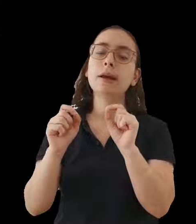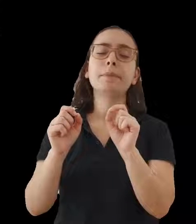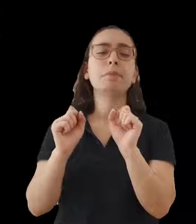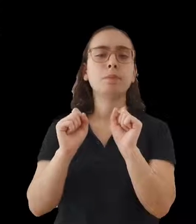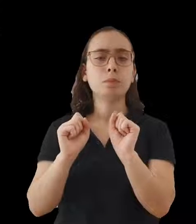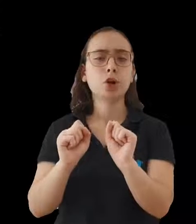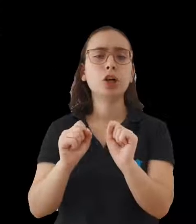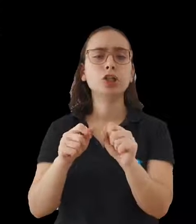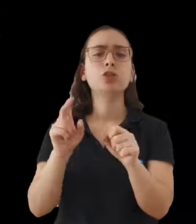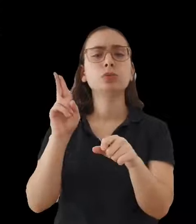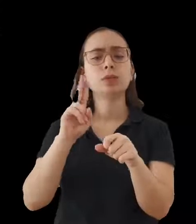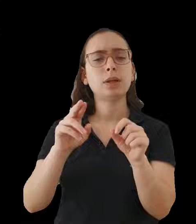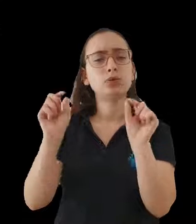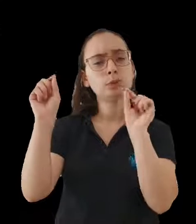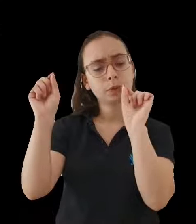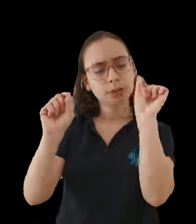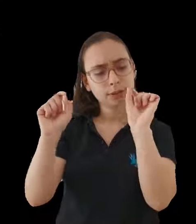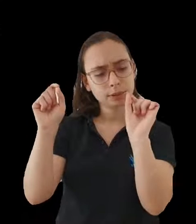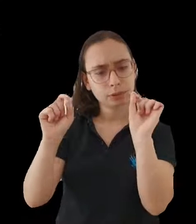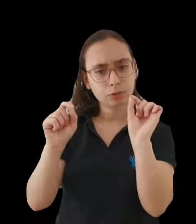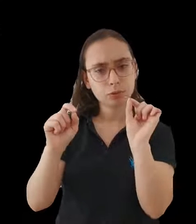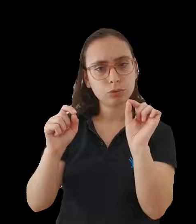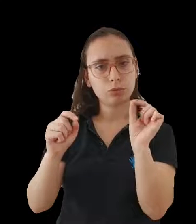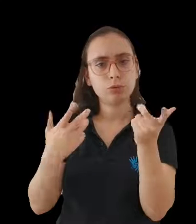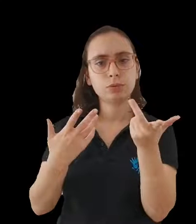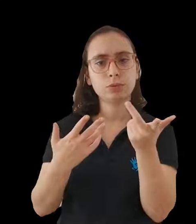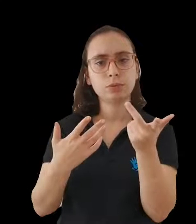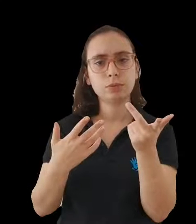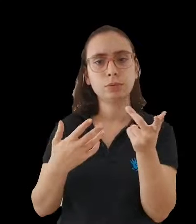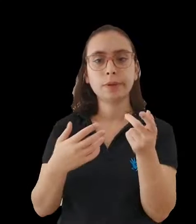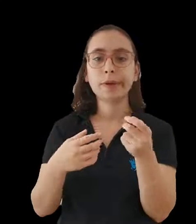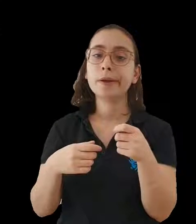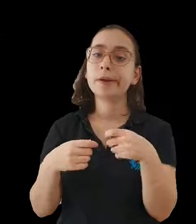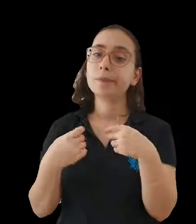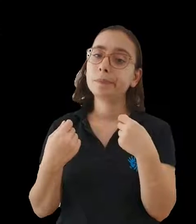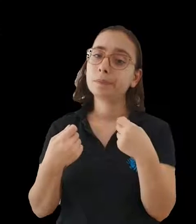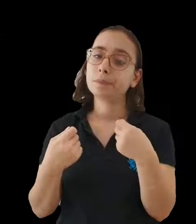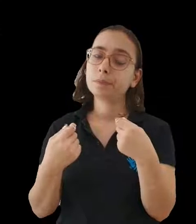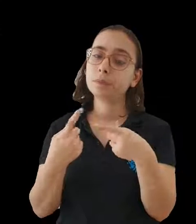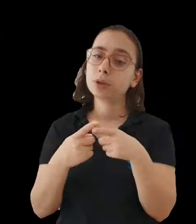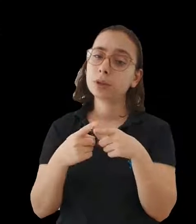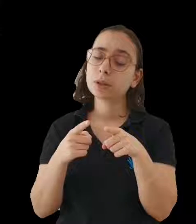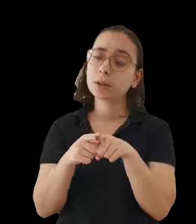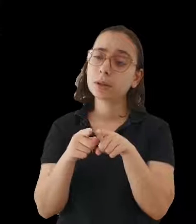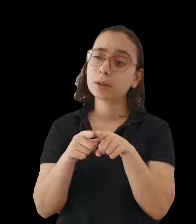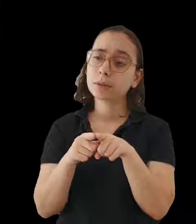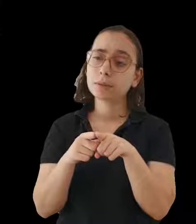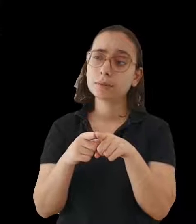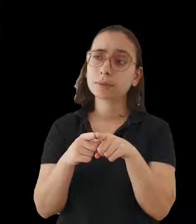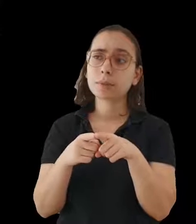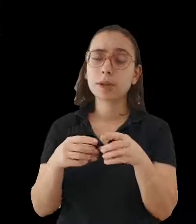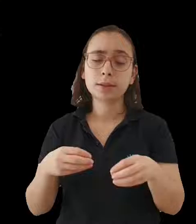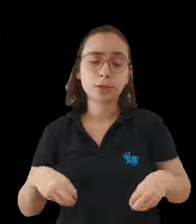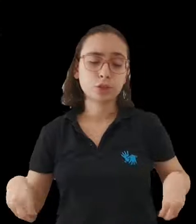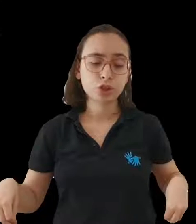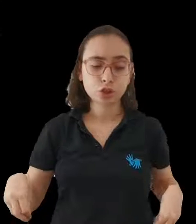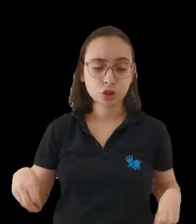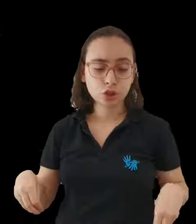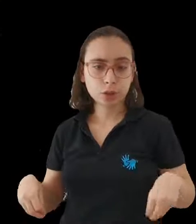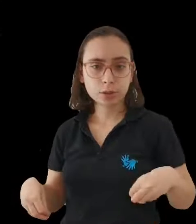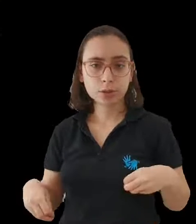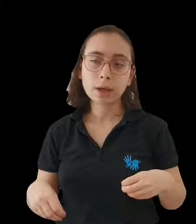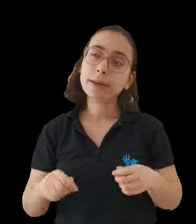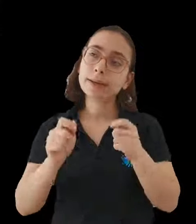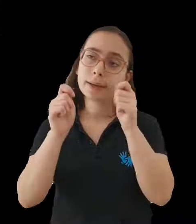possibilidade do boneco, tá? Porque ela não tem perninha, né? Ela tá de vestidinho e a gente está segurando